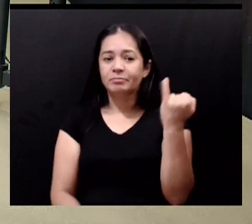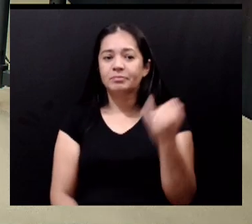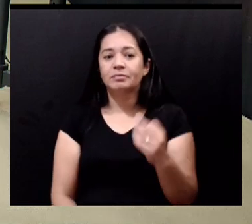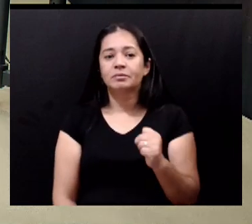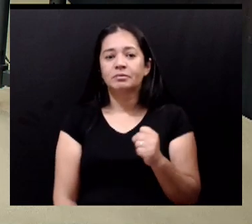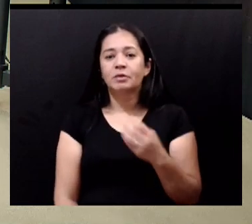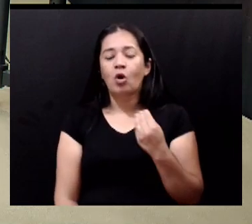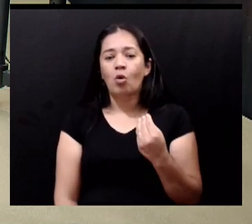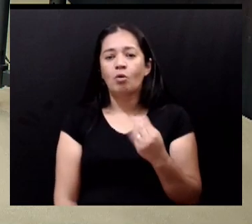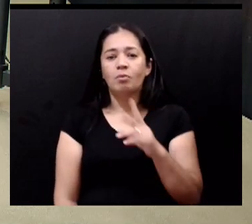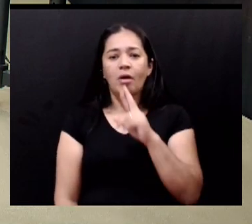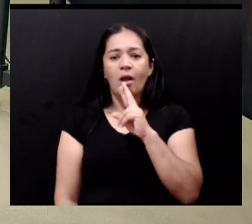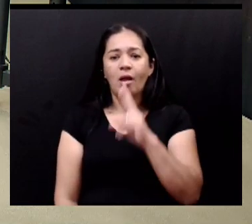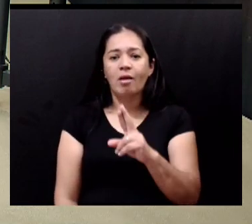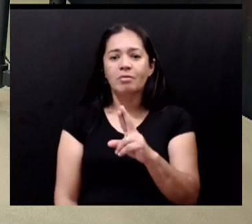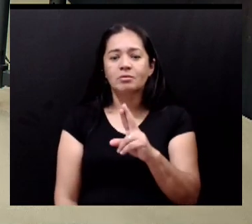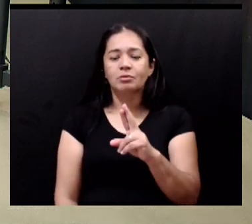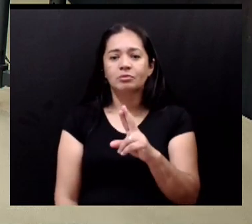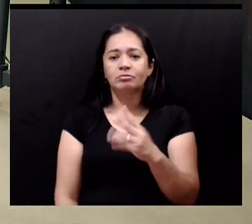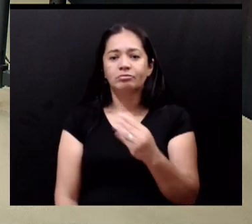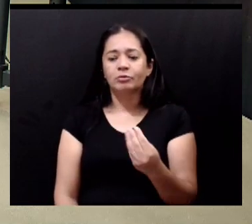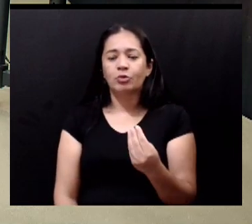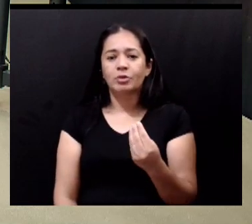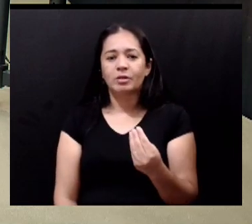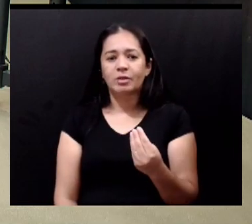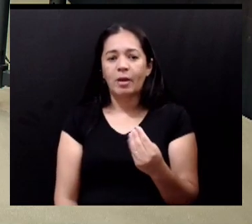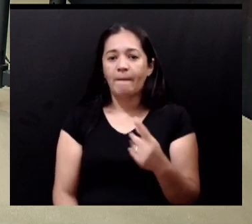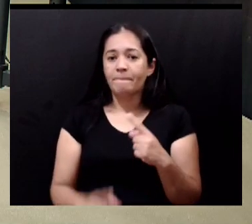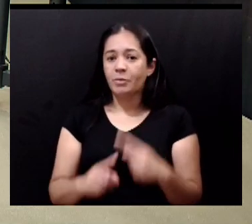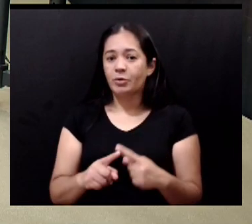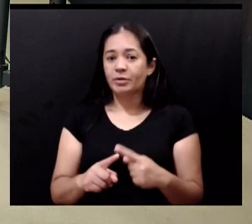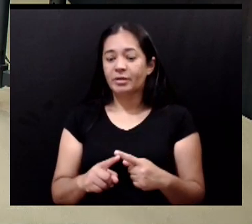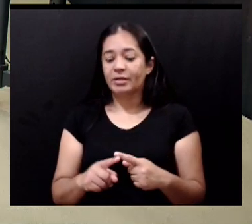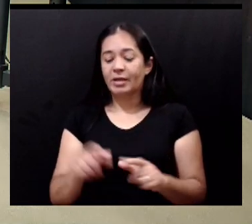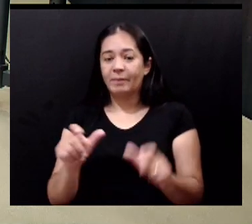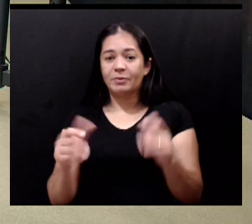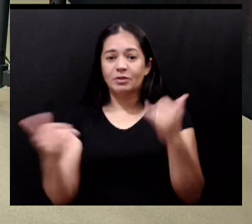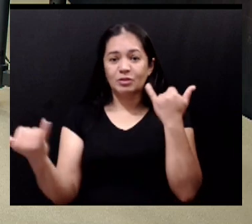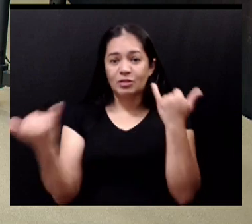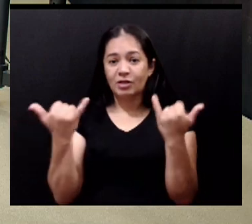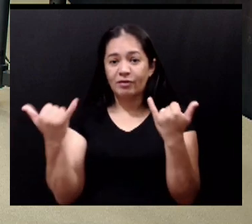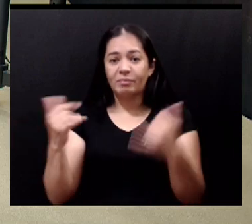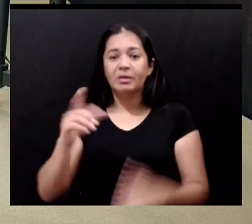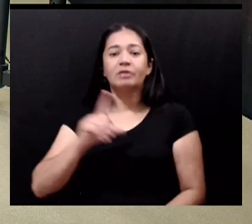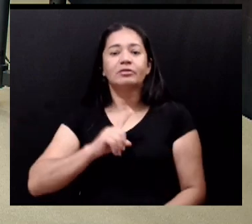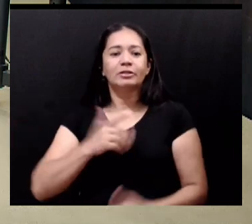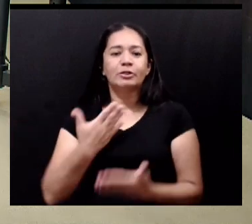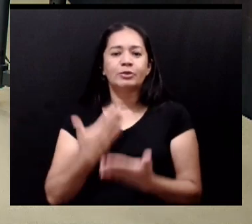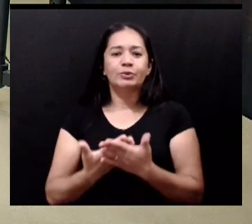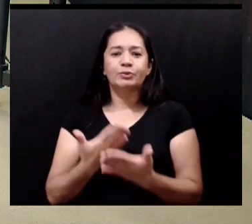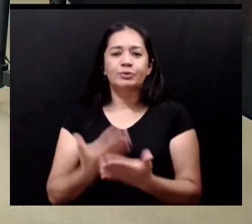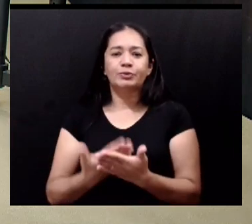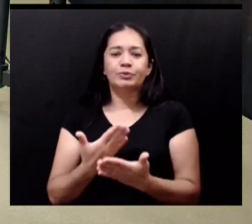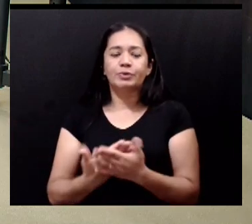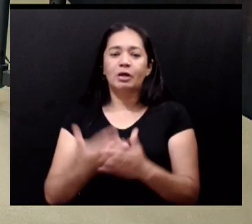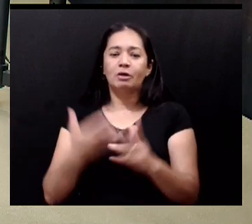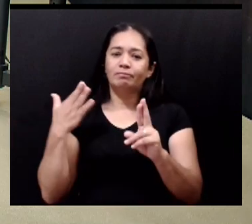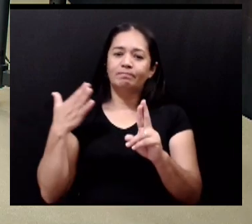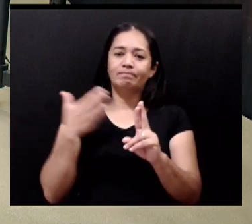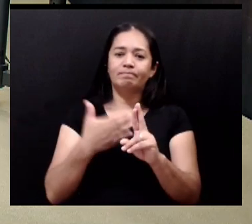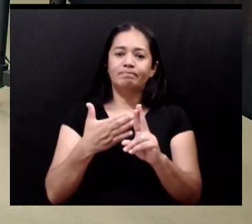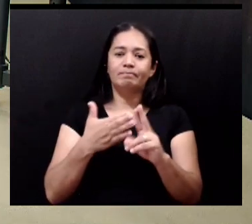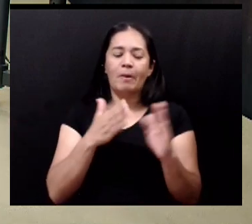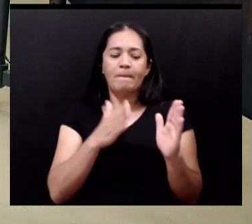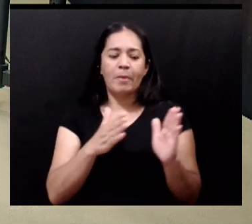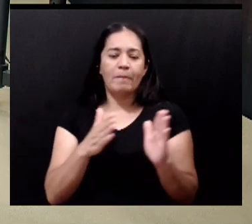de pessoas que têm, sim, a informação e que estudam, né, referente a esse processo de luto, porque a